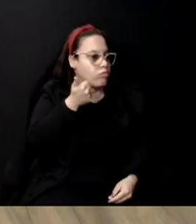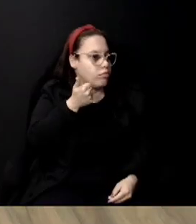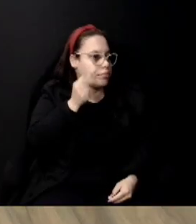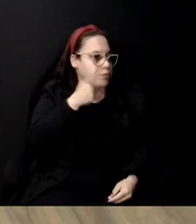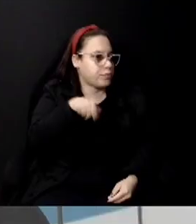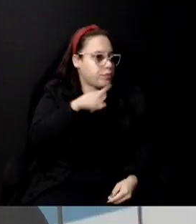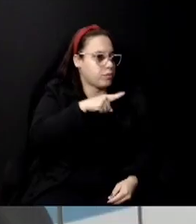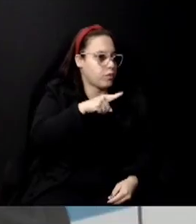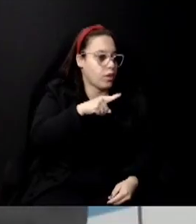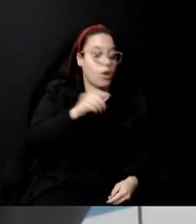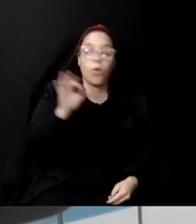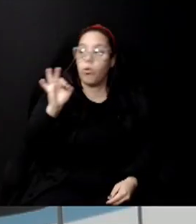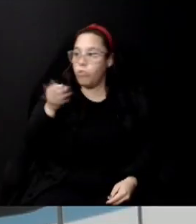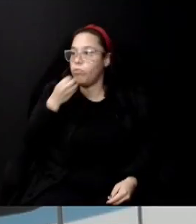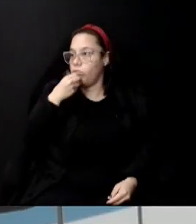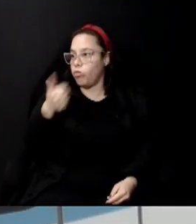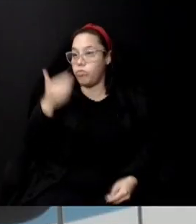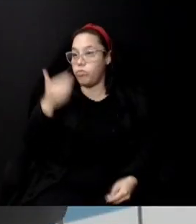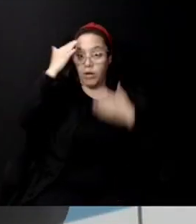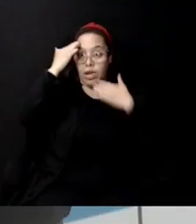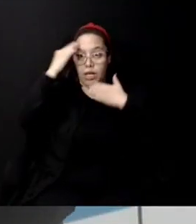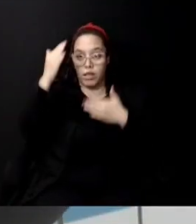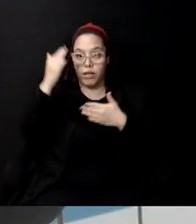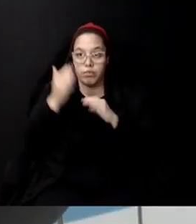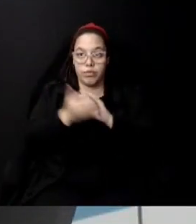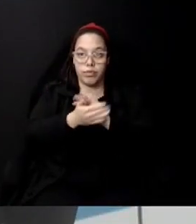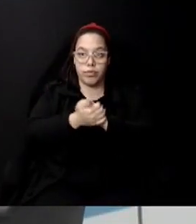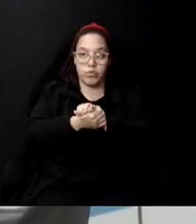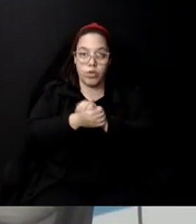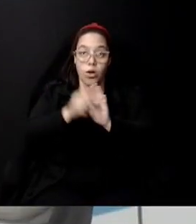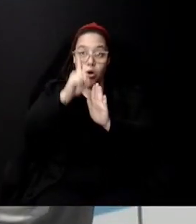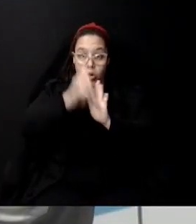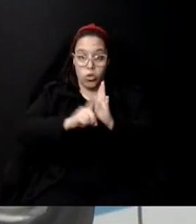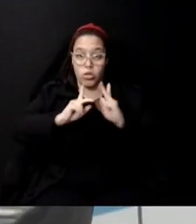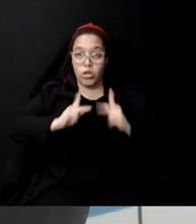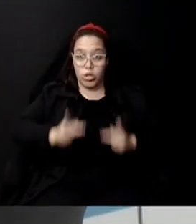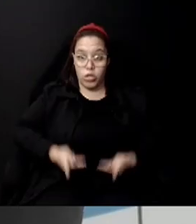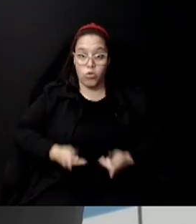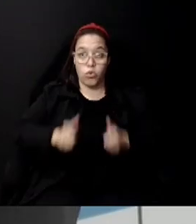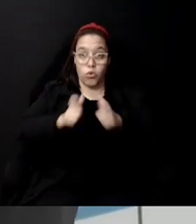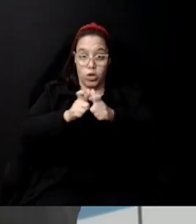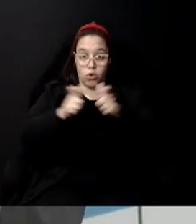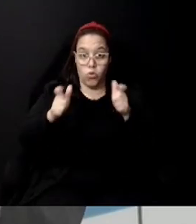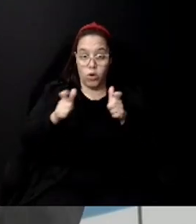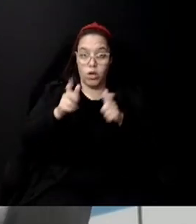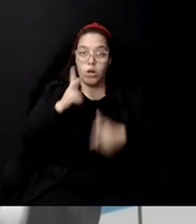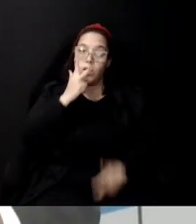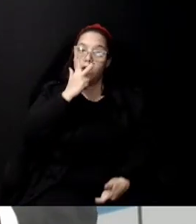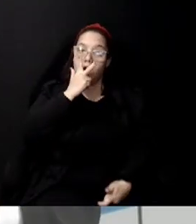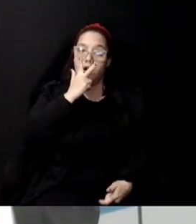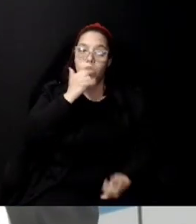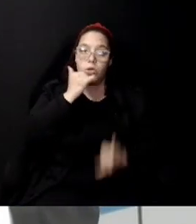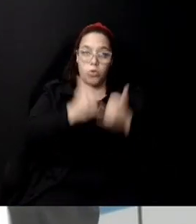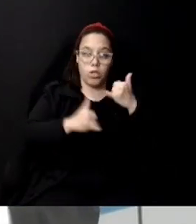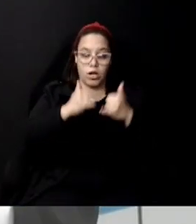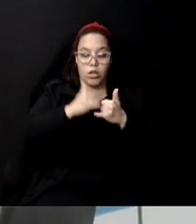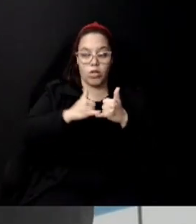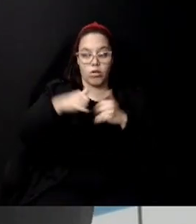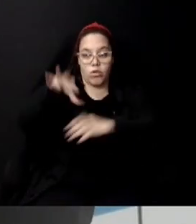Joia, obrigado. Os direitos humanos são um grande guarda-chuva de proteção à dignidade